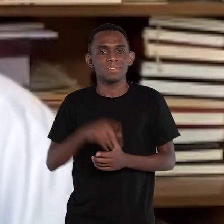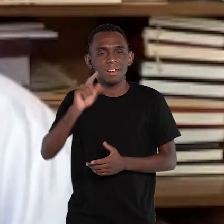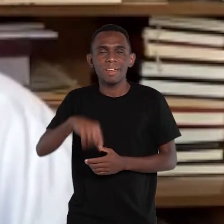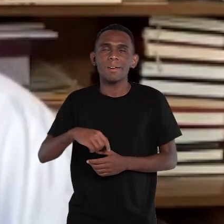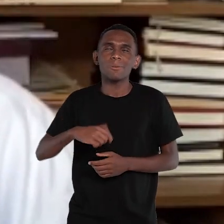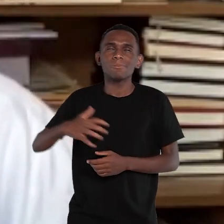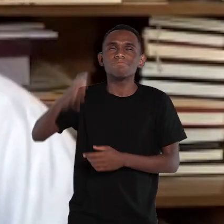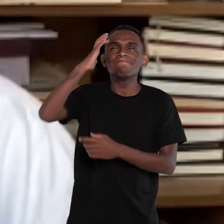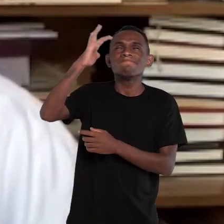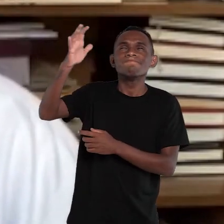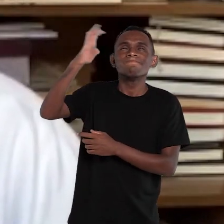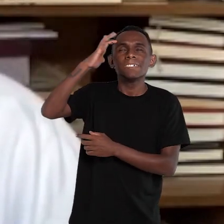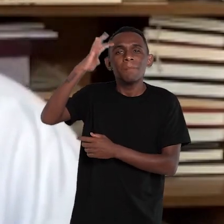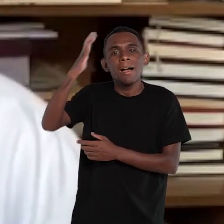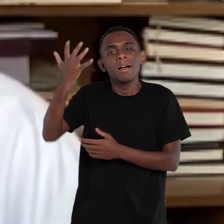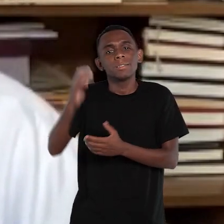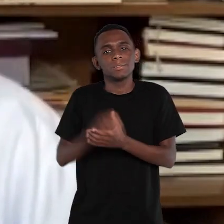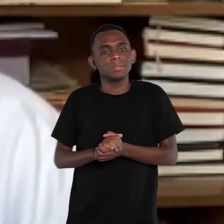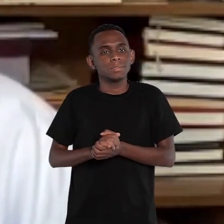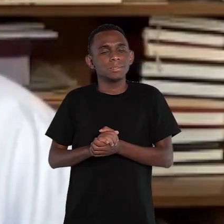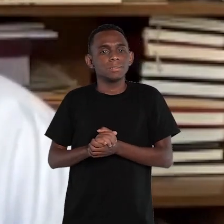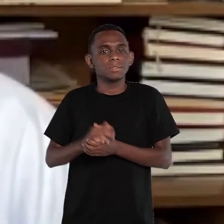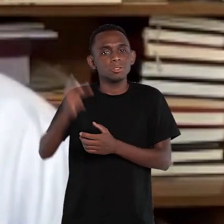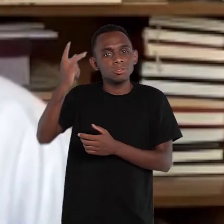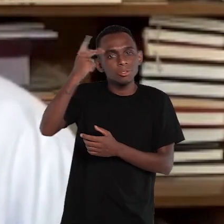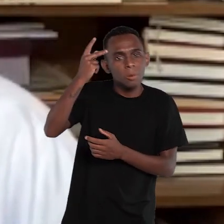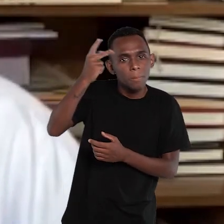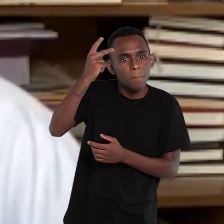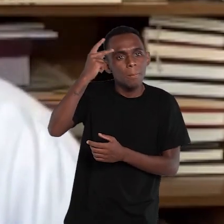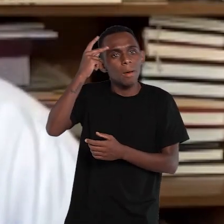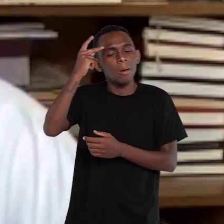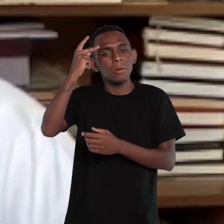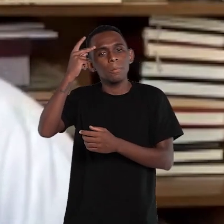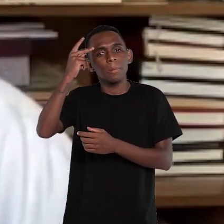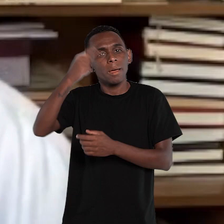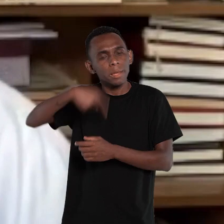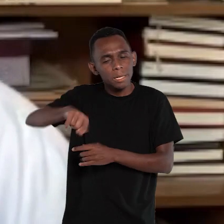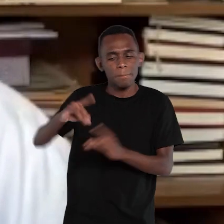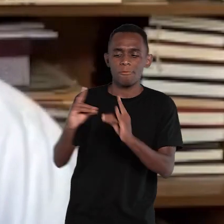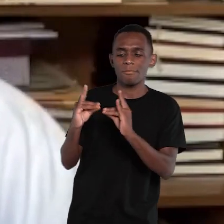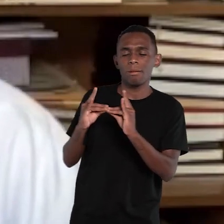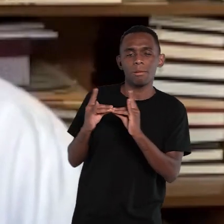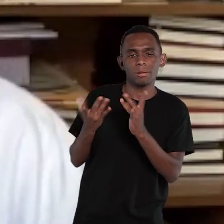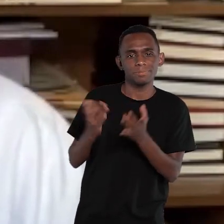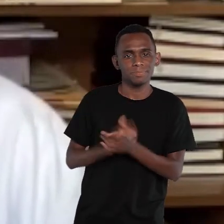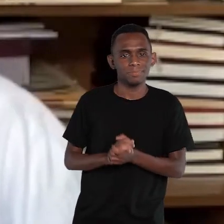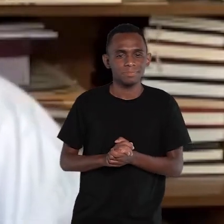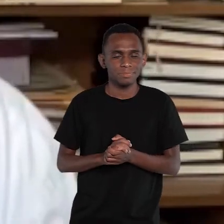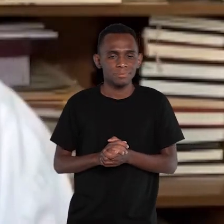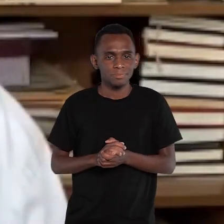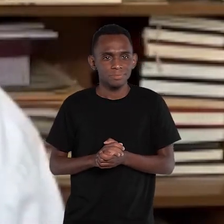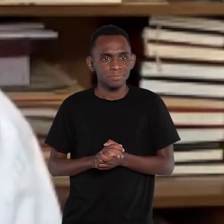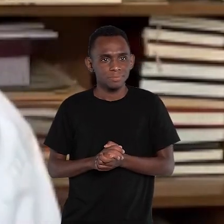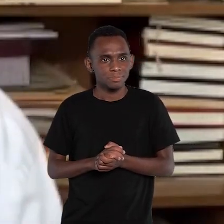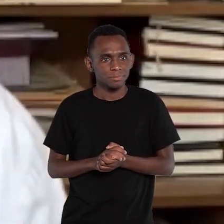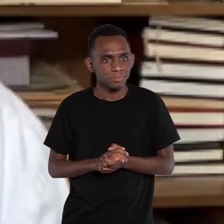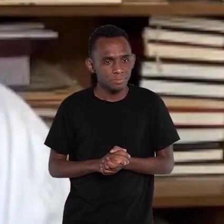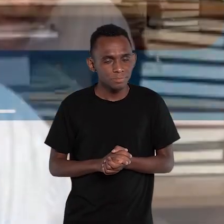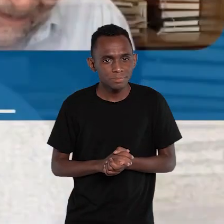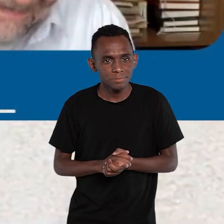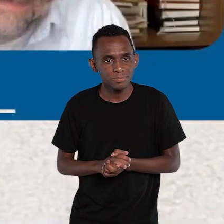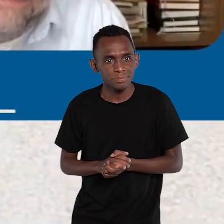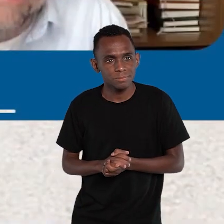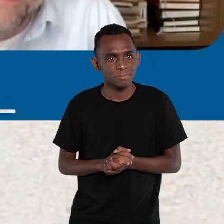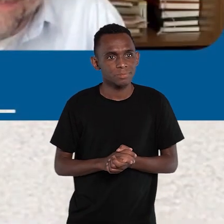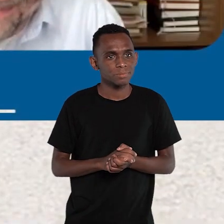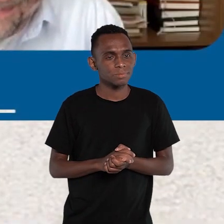movie porque é uma viagem de São Paulo para uma cidade do interior para um velório. É isso.